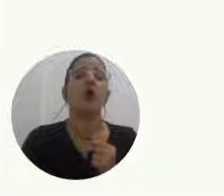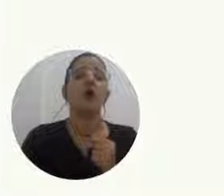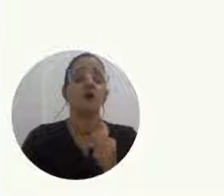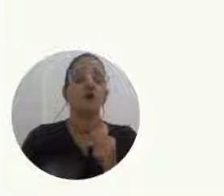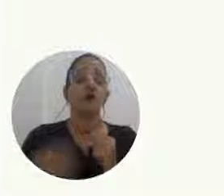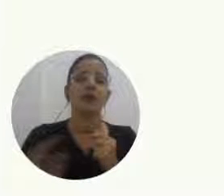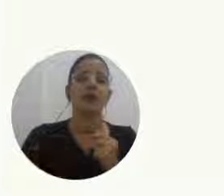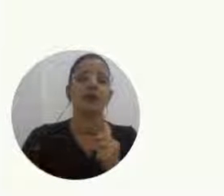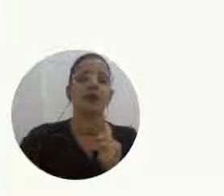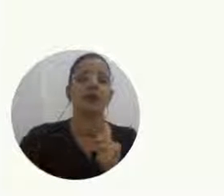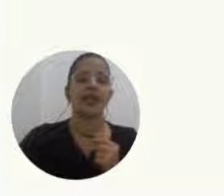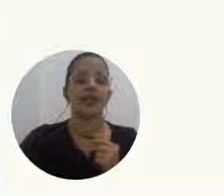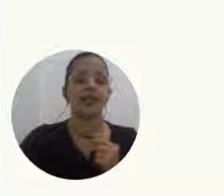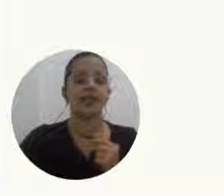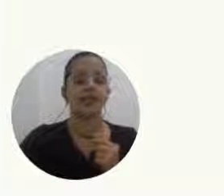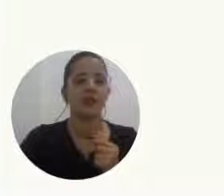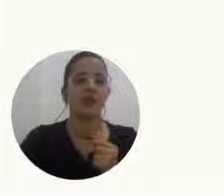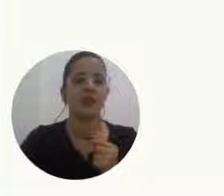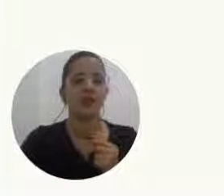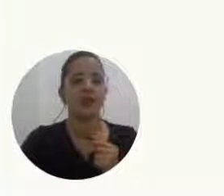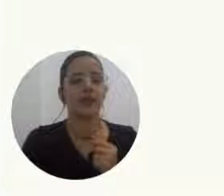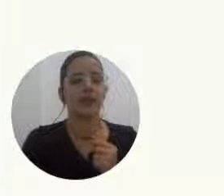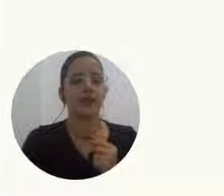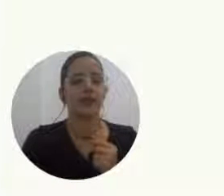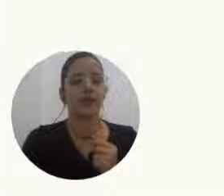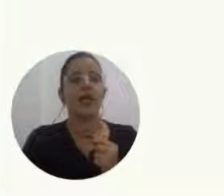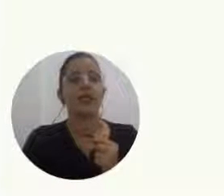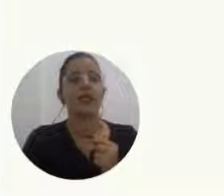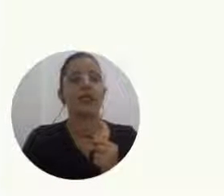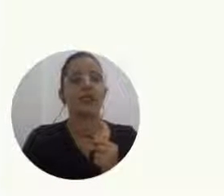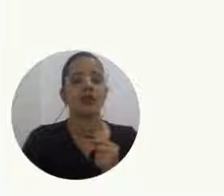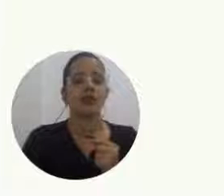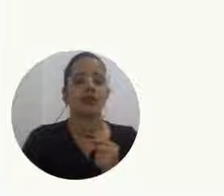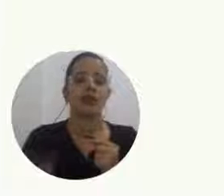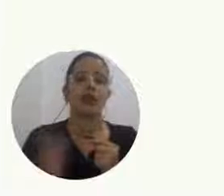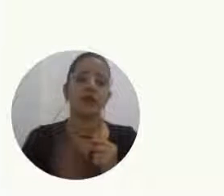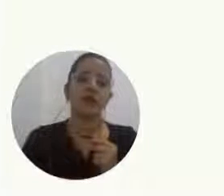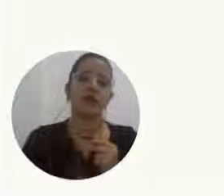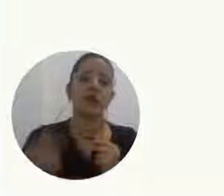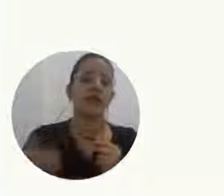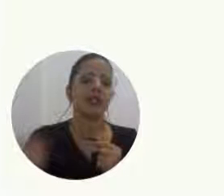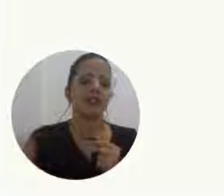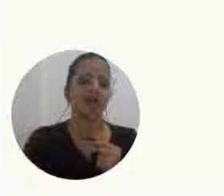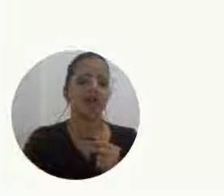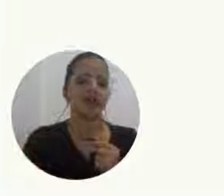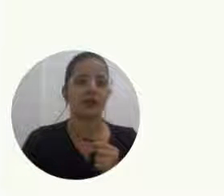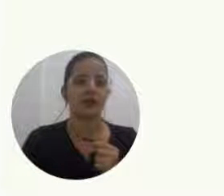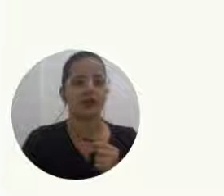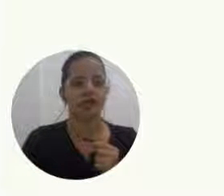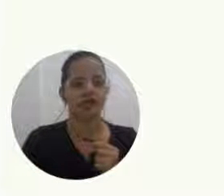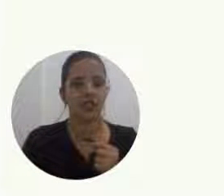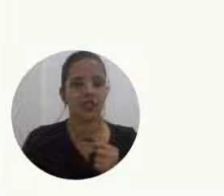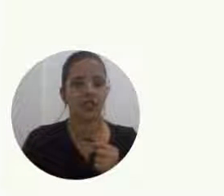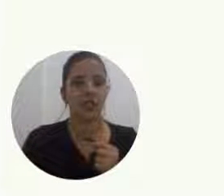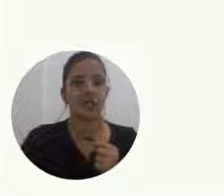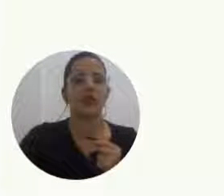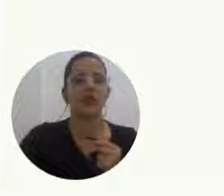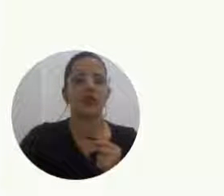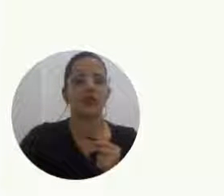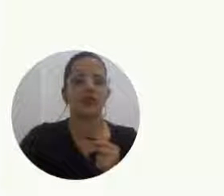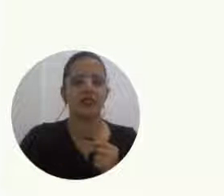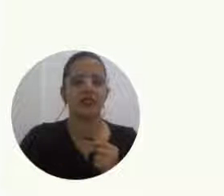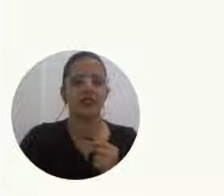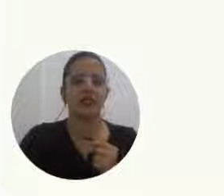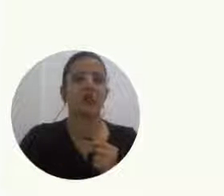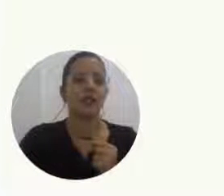deste perfil mostrou-se importante para a elaboração de propostas e aplicação de ações com vistas à mudança de hábitos e consumos e disseminação